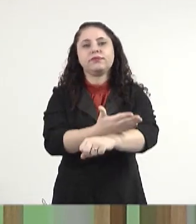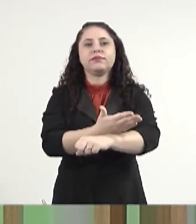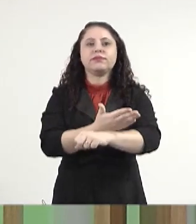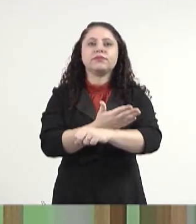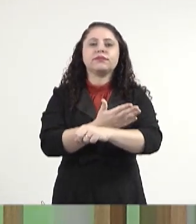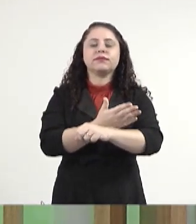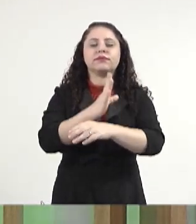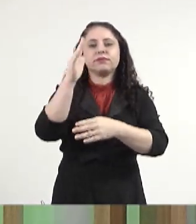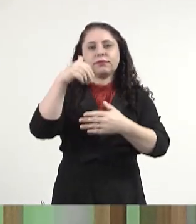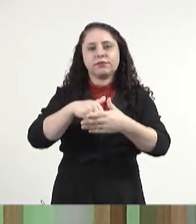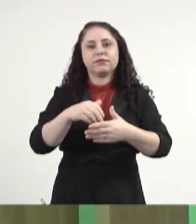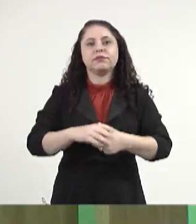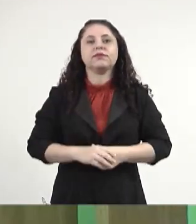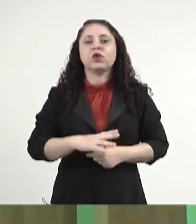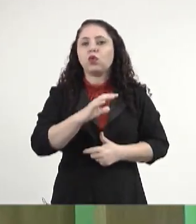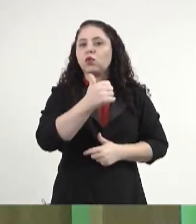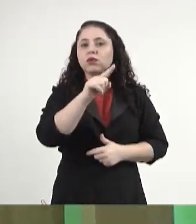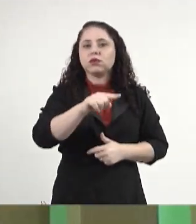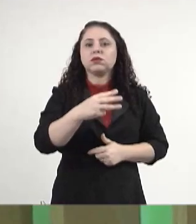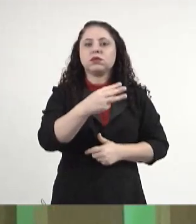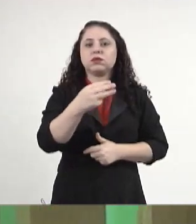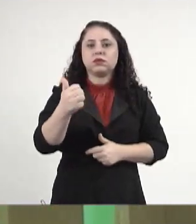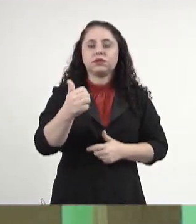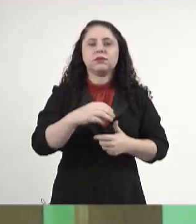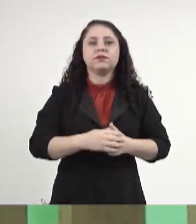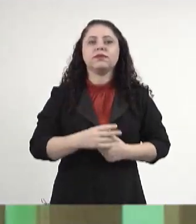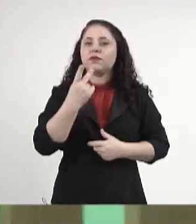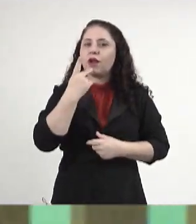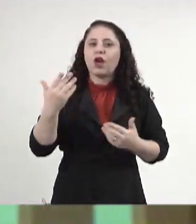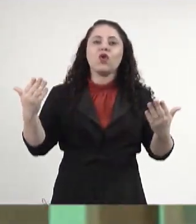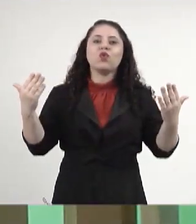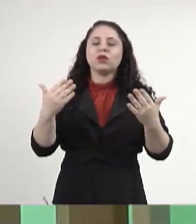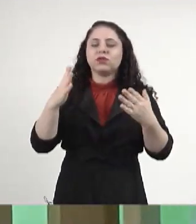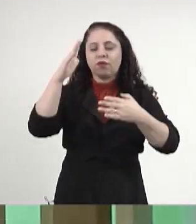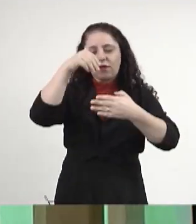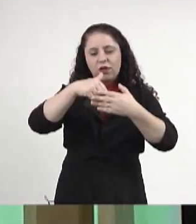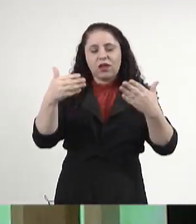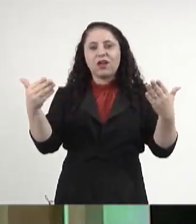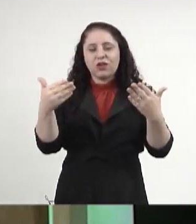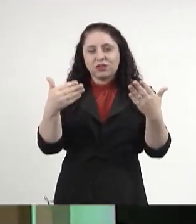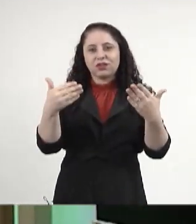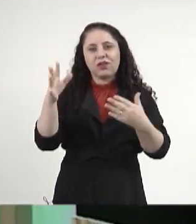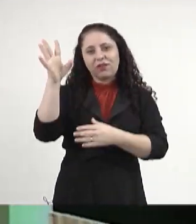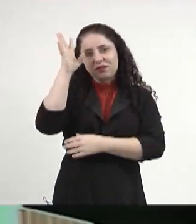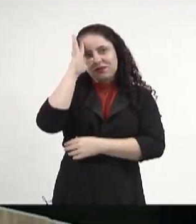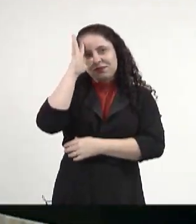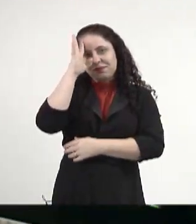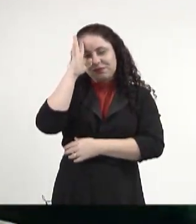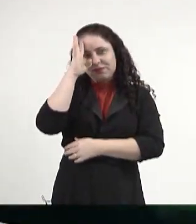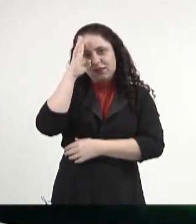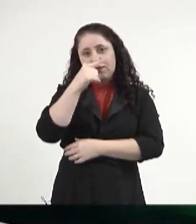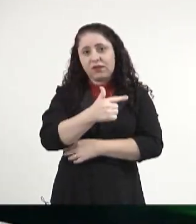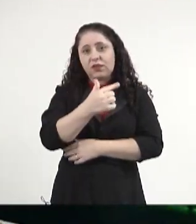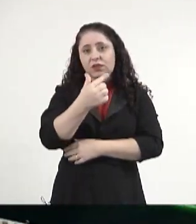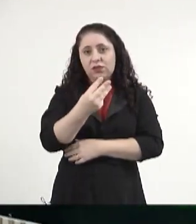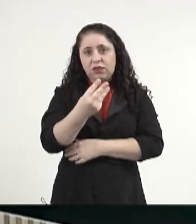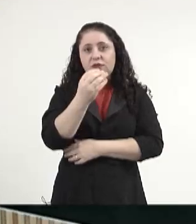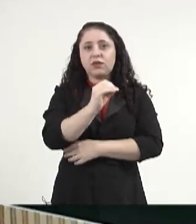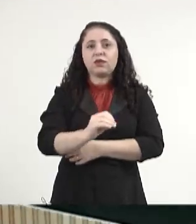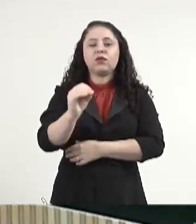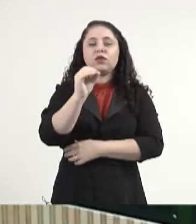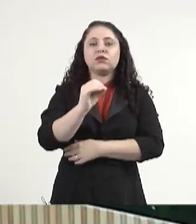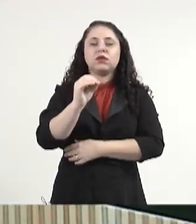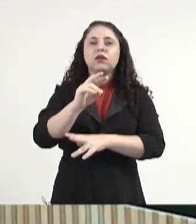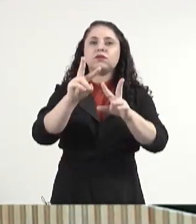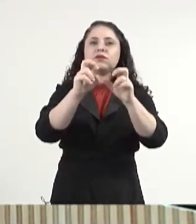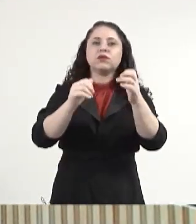na ordem do dia. 11 horas e 31 minutos. Vamos falar então sobre a ordem do dia desta quarta-feira, 23 de outubro, as matérias